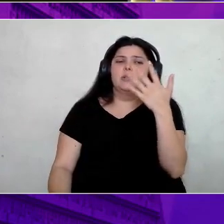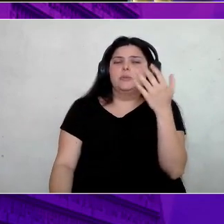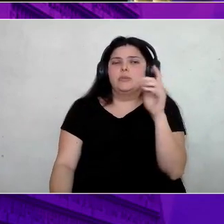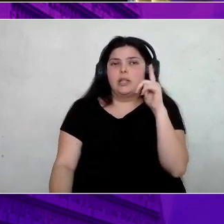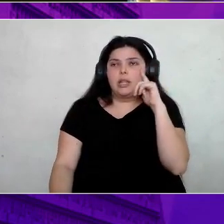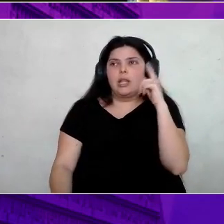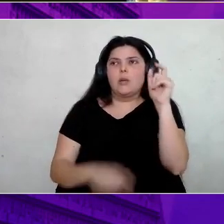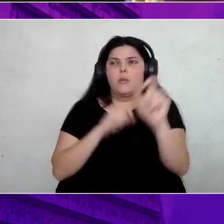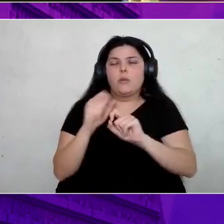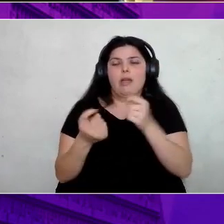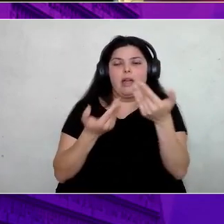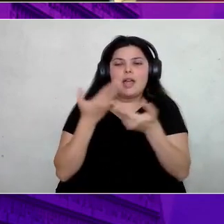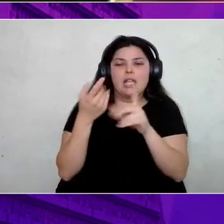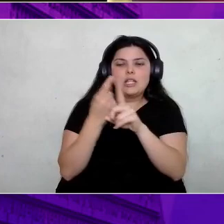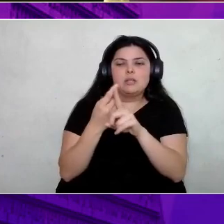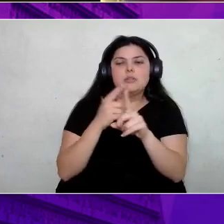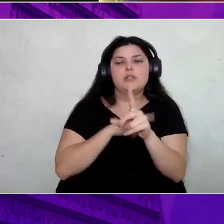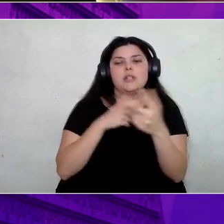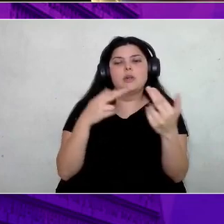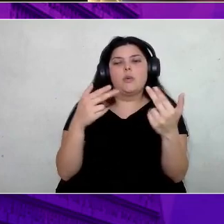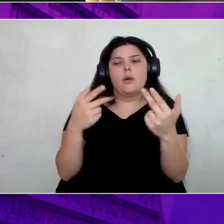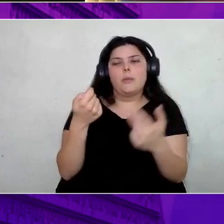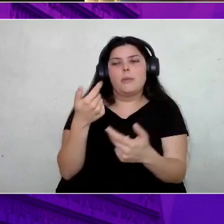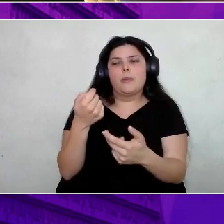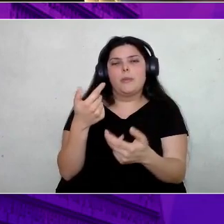tivesse algo muito semelhante também.